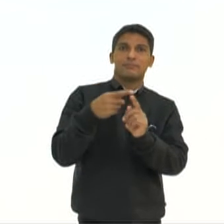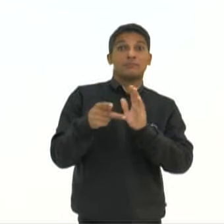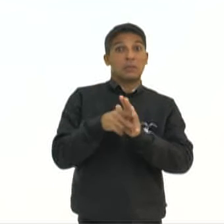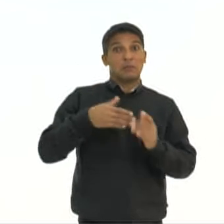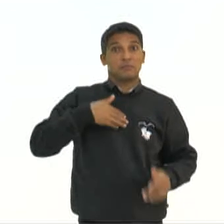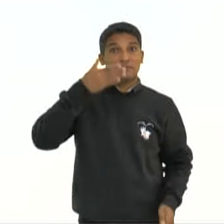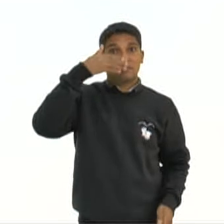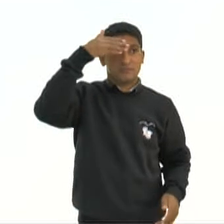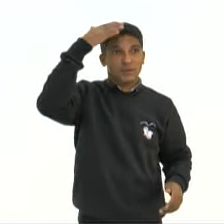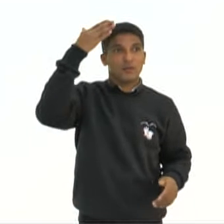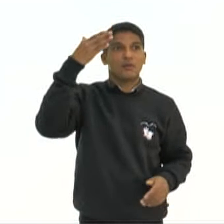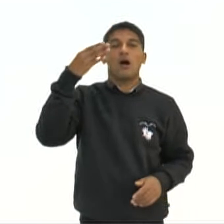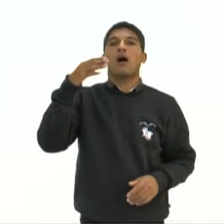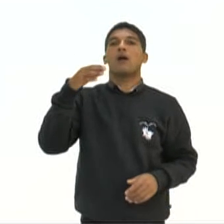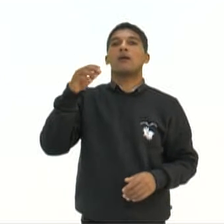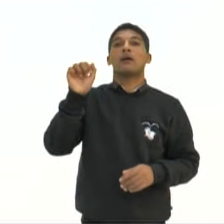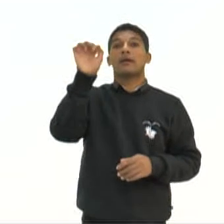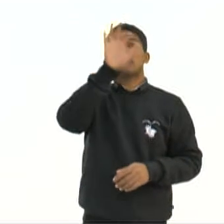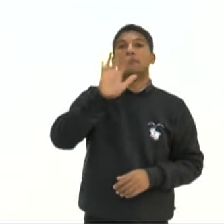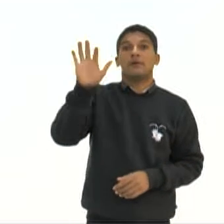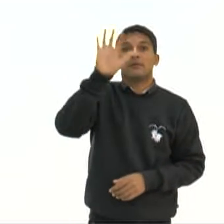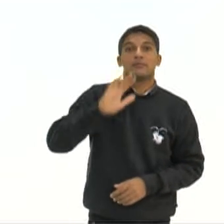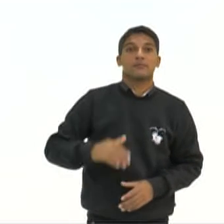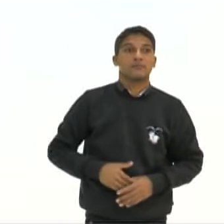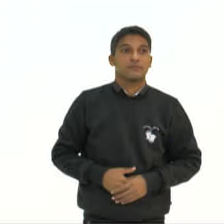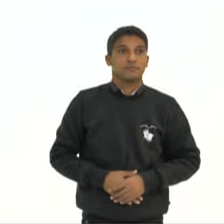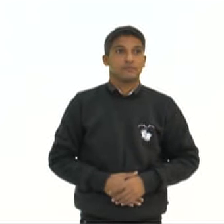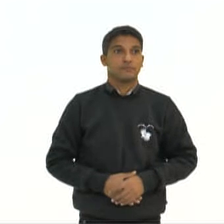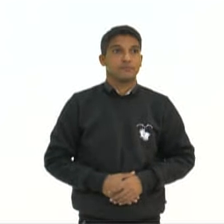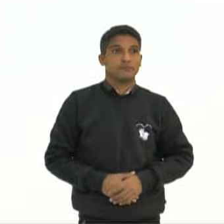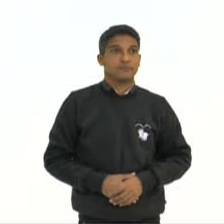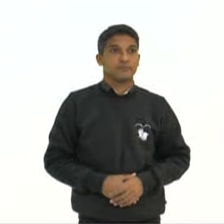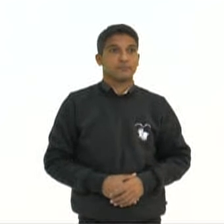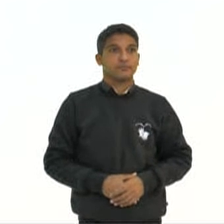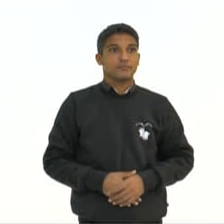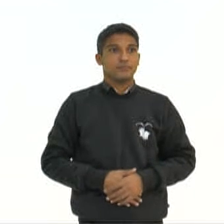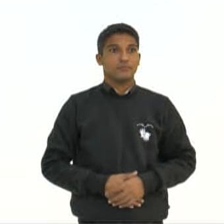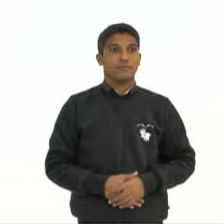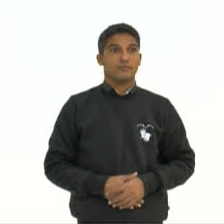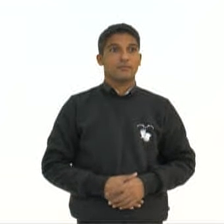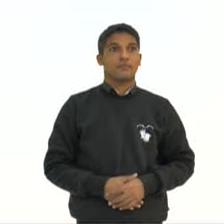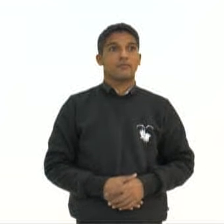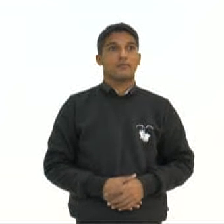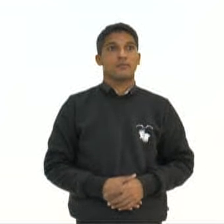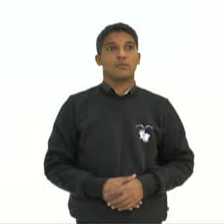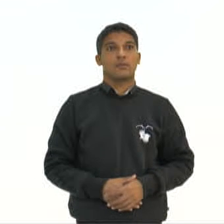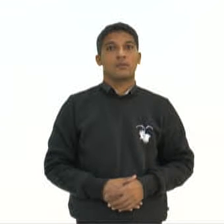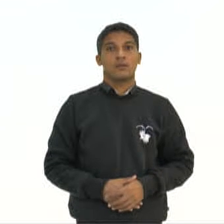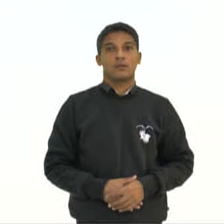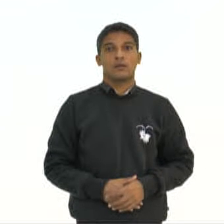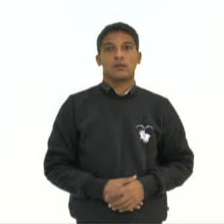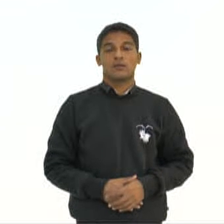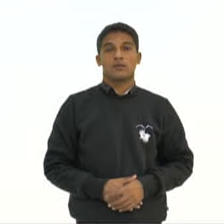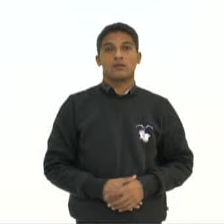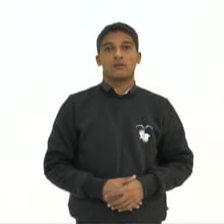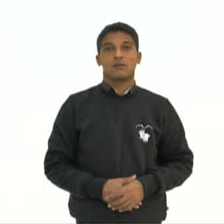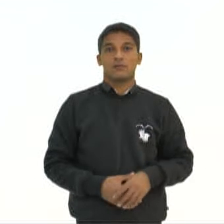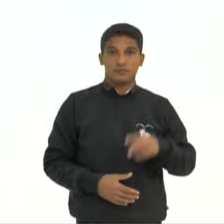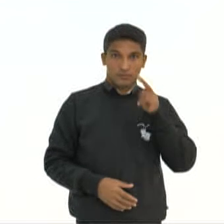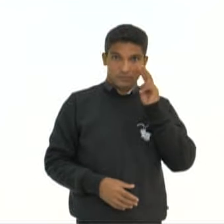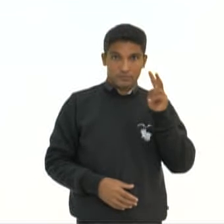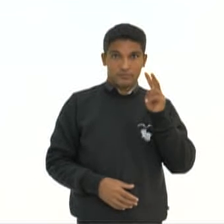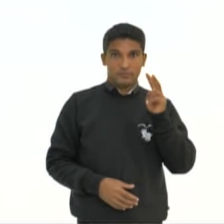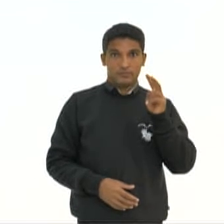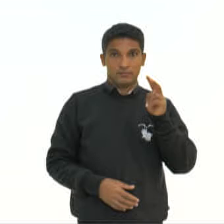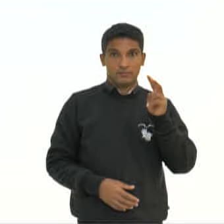uma imagem bem interessante da gente pensar sobre essa expansão árabe muçulmana, né, dentro de outros